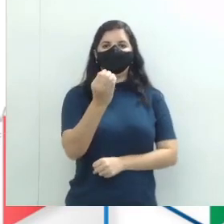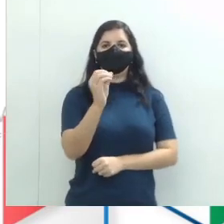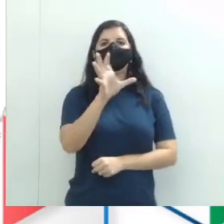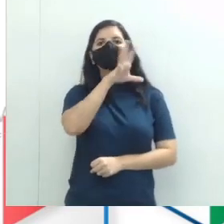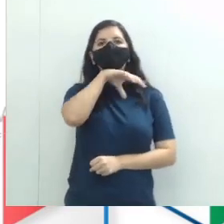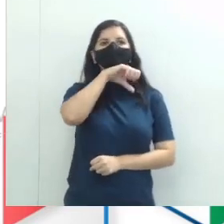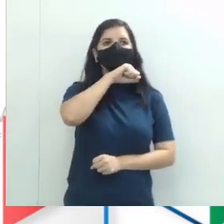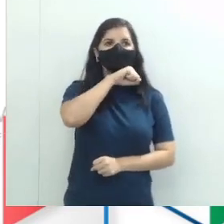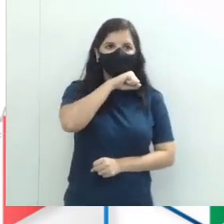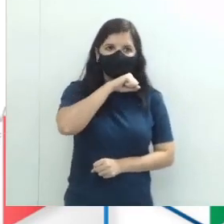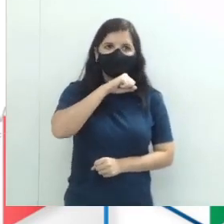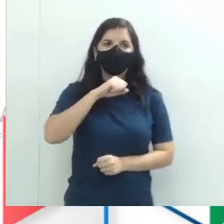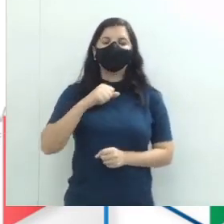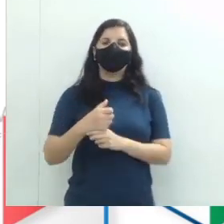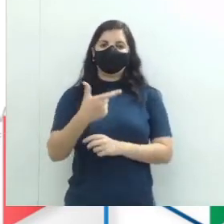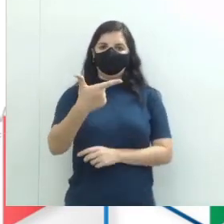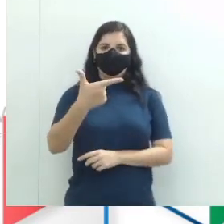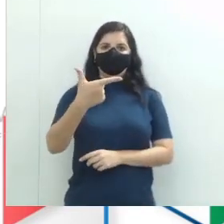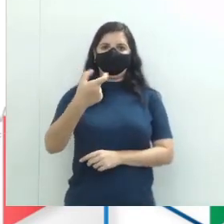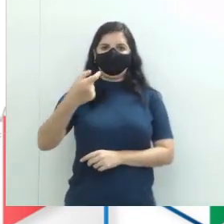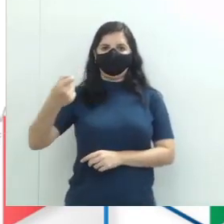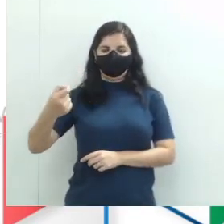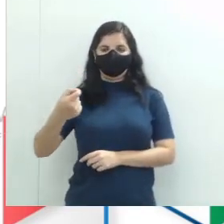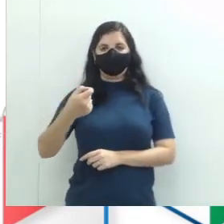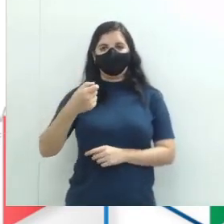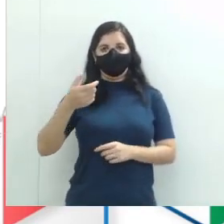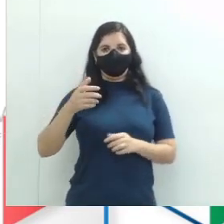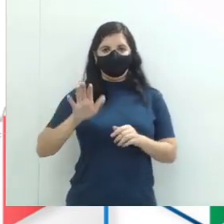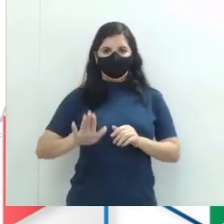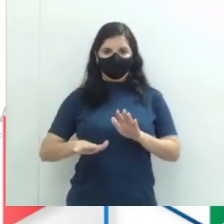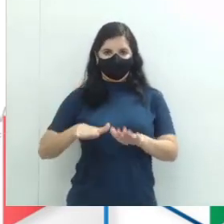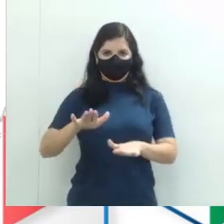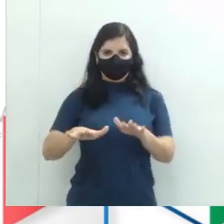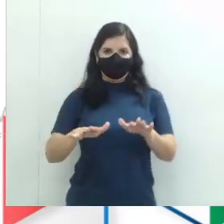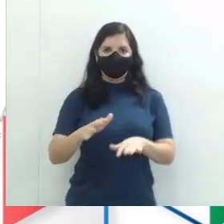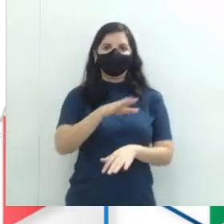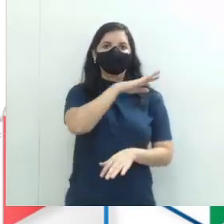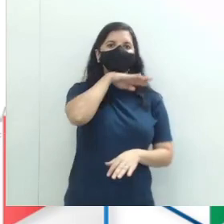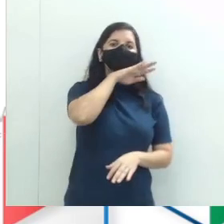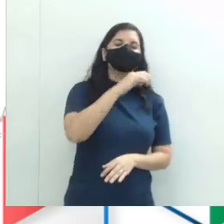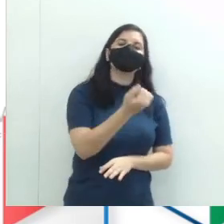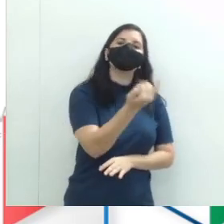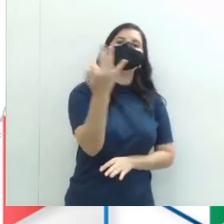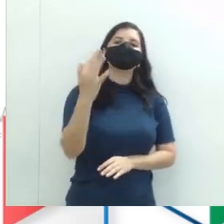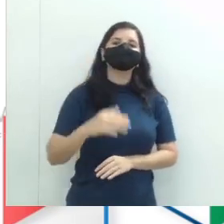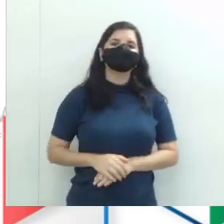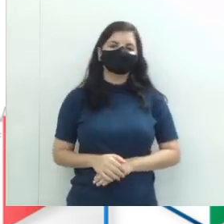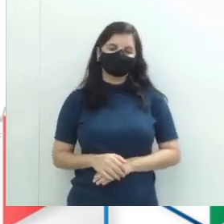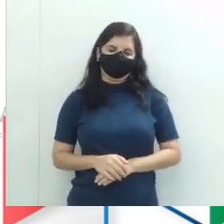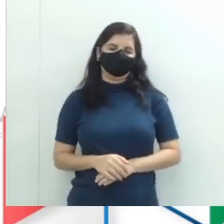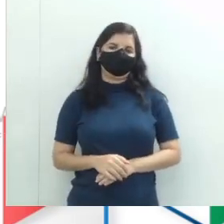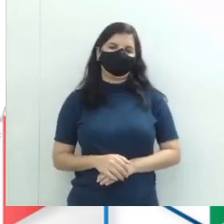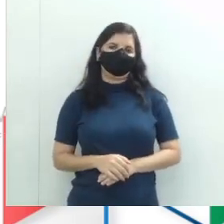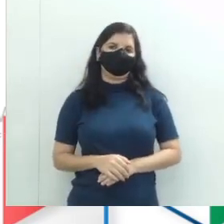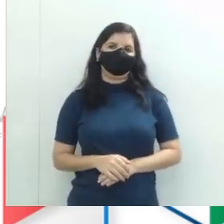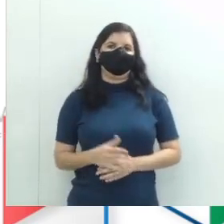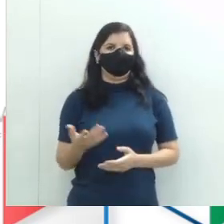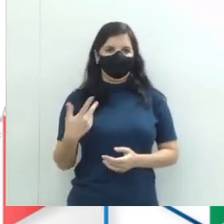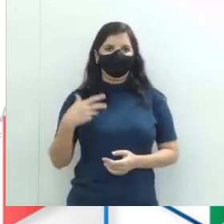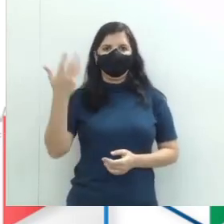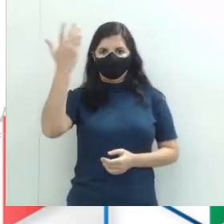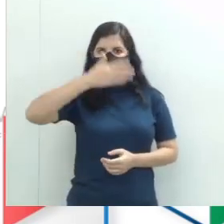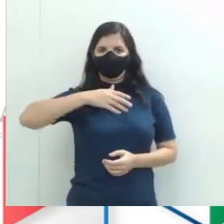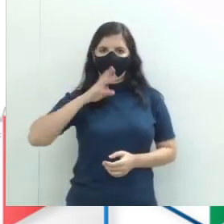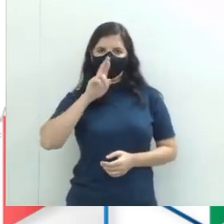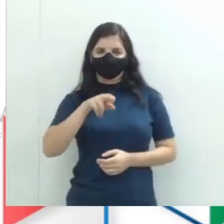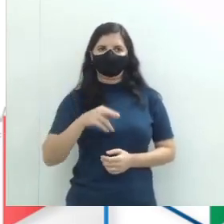de 220 pés. Quantos porcos João cria? Ele só quer um dos animais. Então vamos lá para a nossa